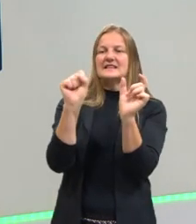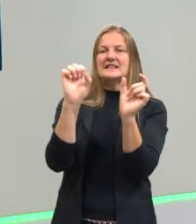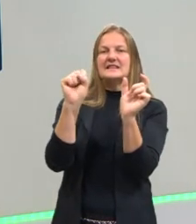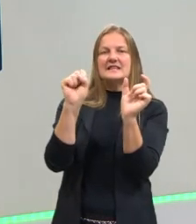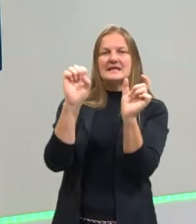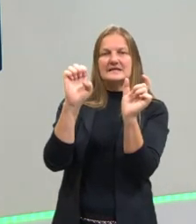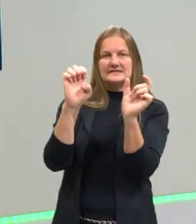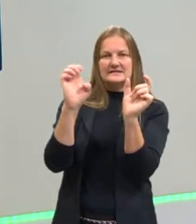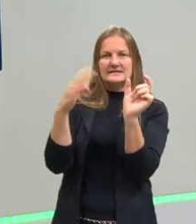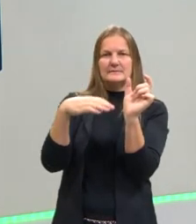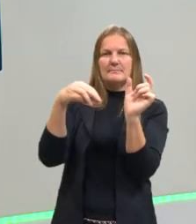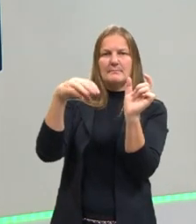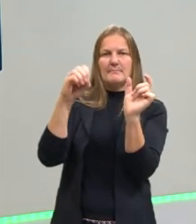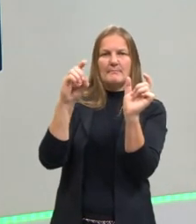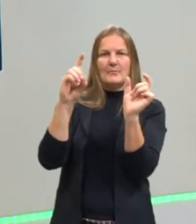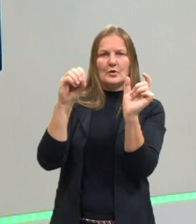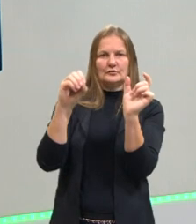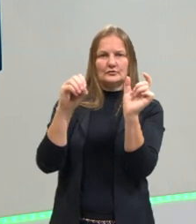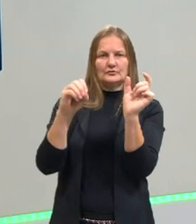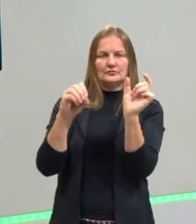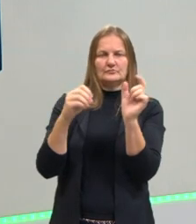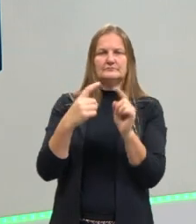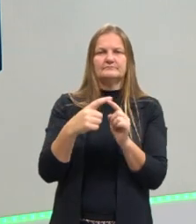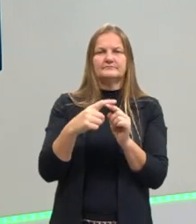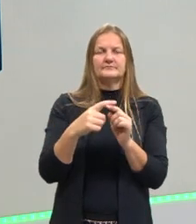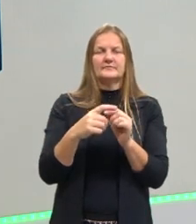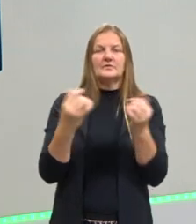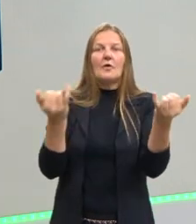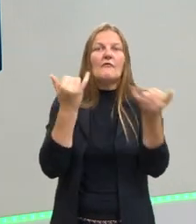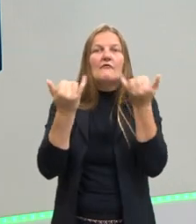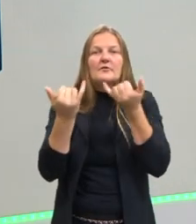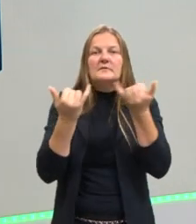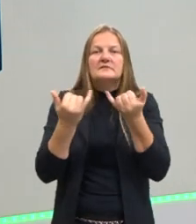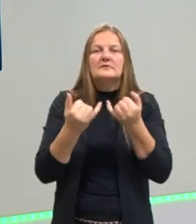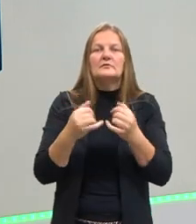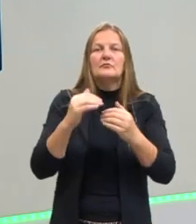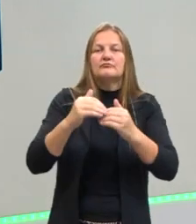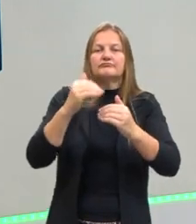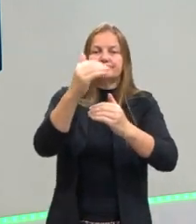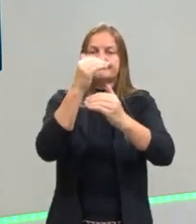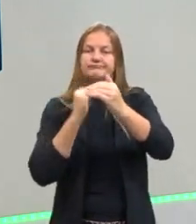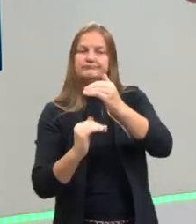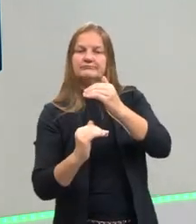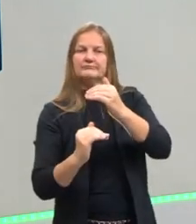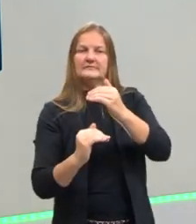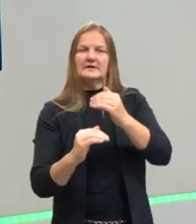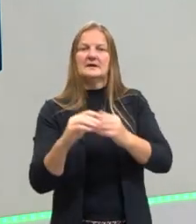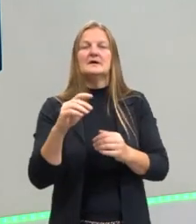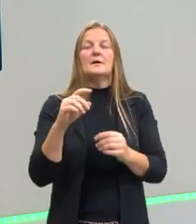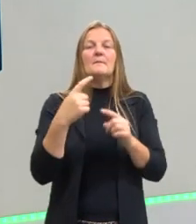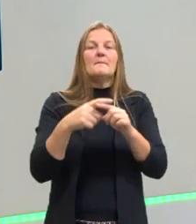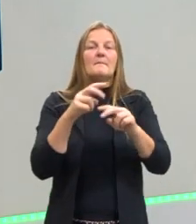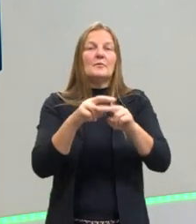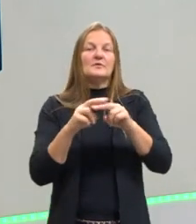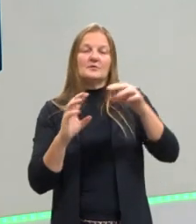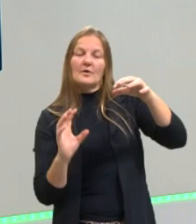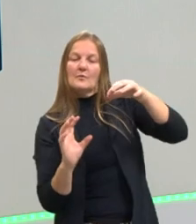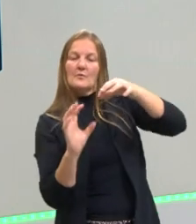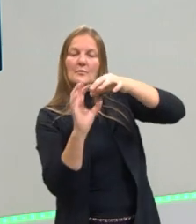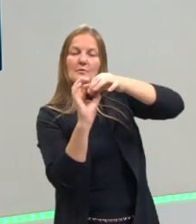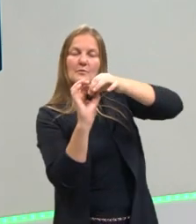largo simplesmente a próxima informação o próximo período plantei ele ali